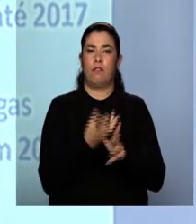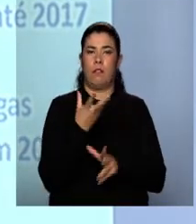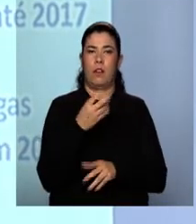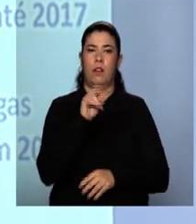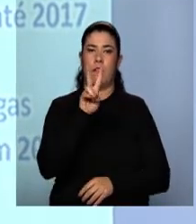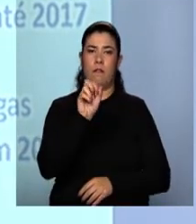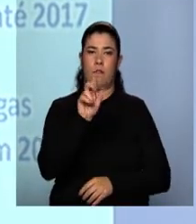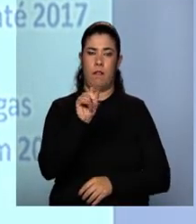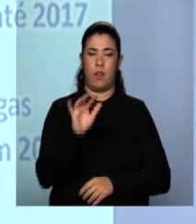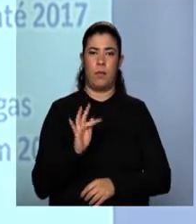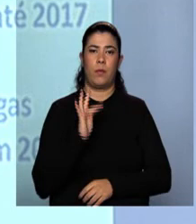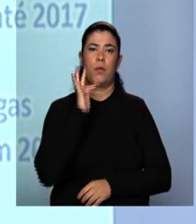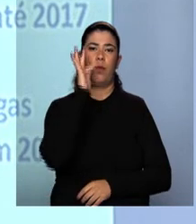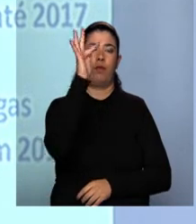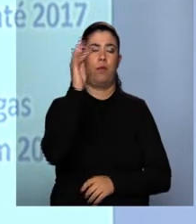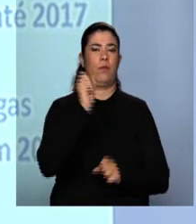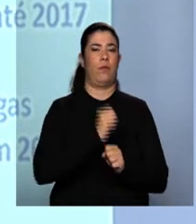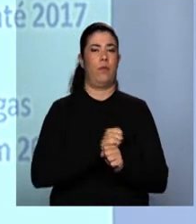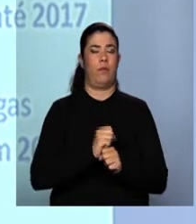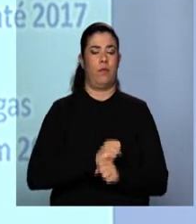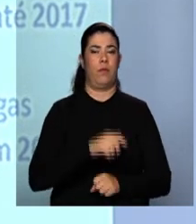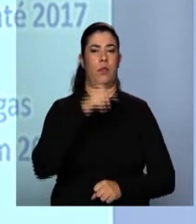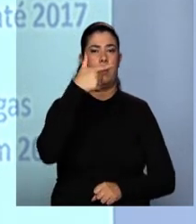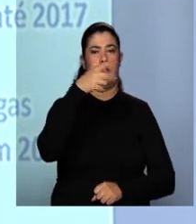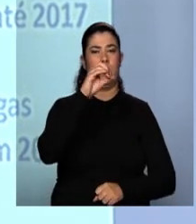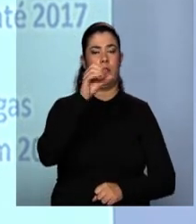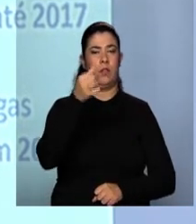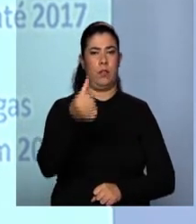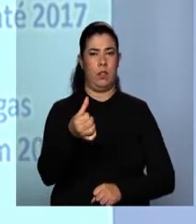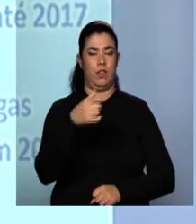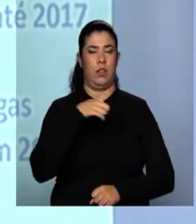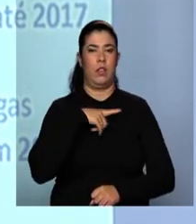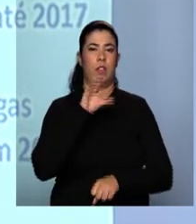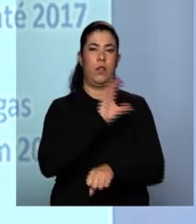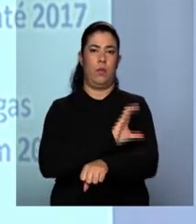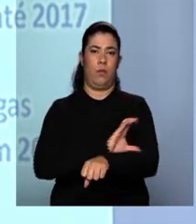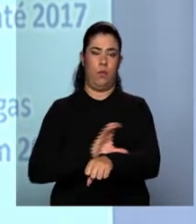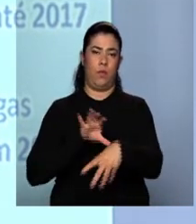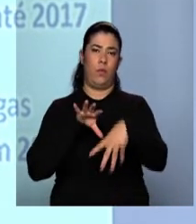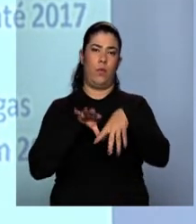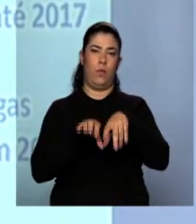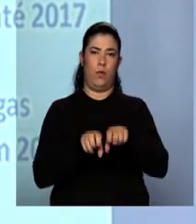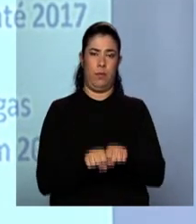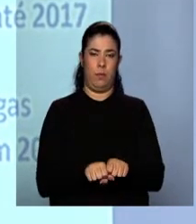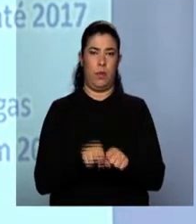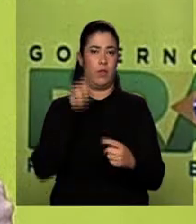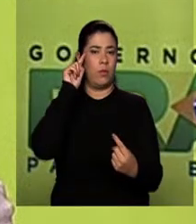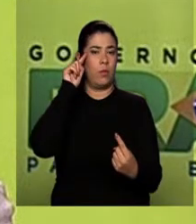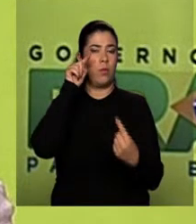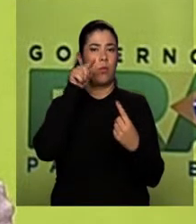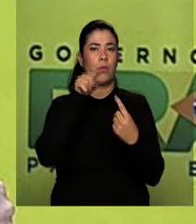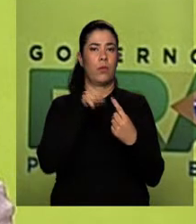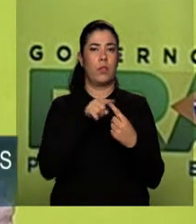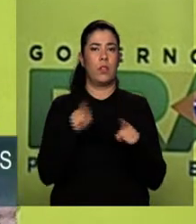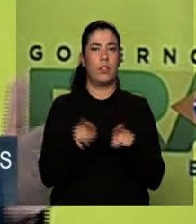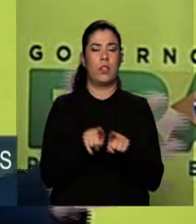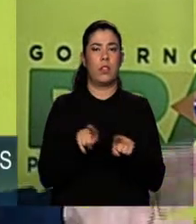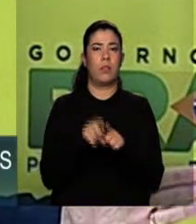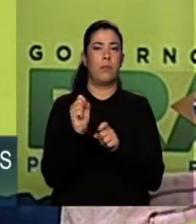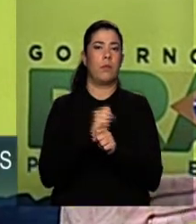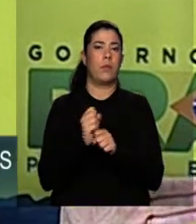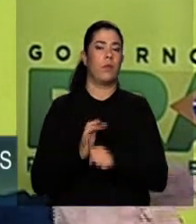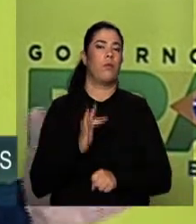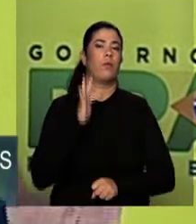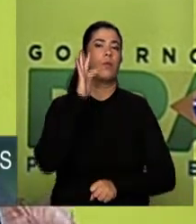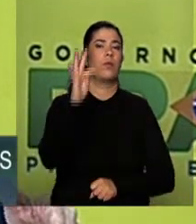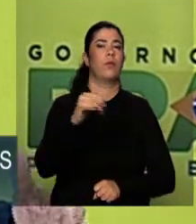lá em 2026 a gente ter esses médicos formados. Então, essas metas intermediárias, elas são agora para 2017.